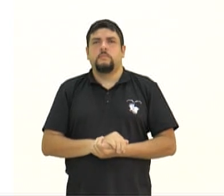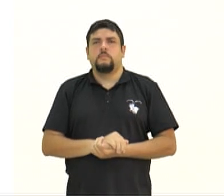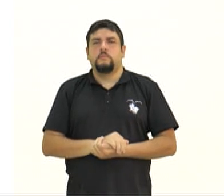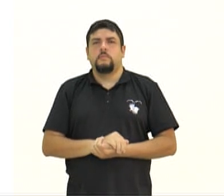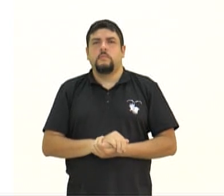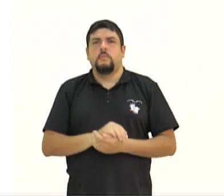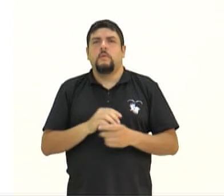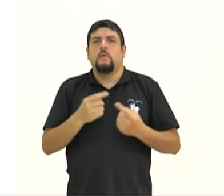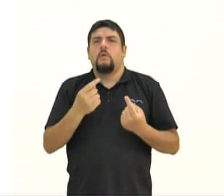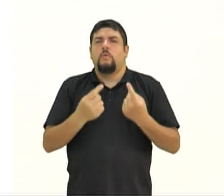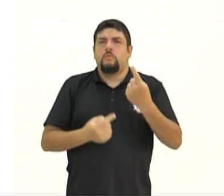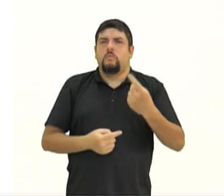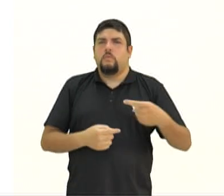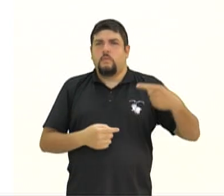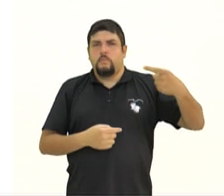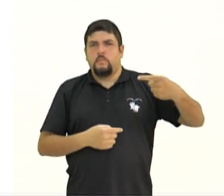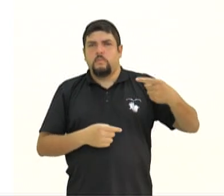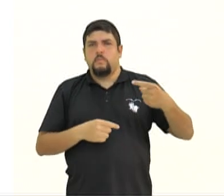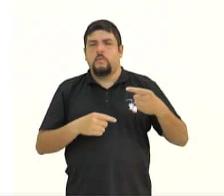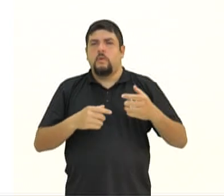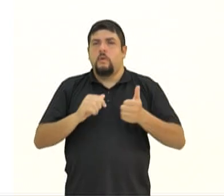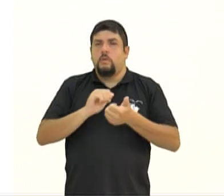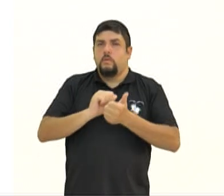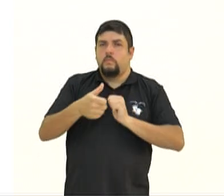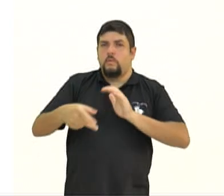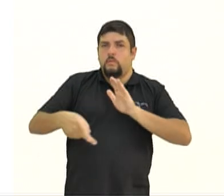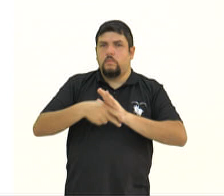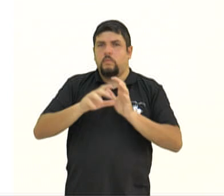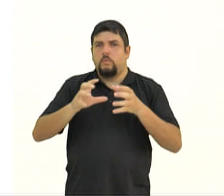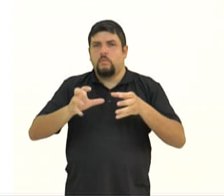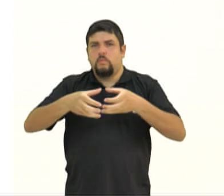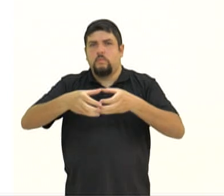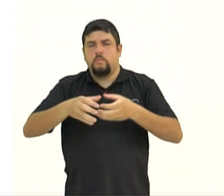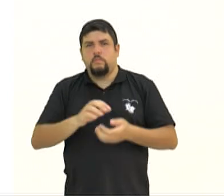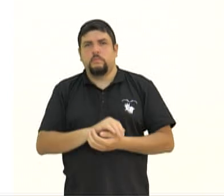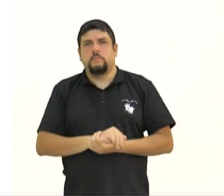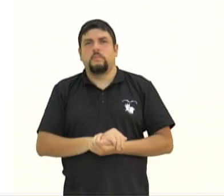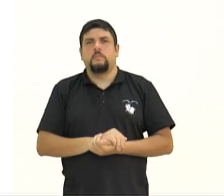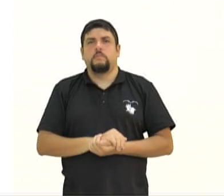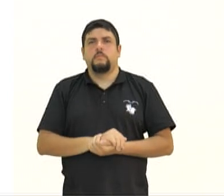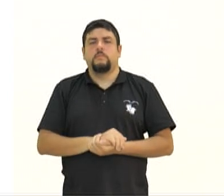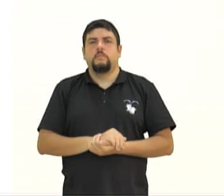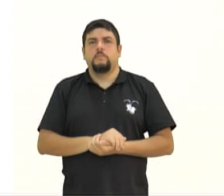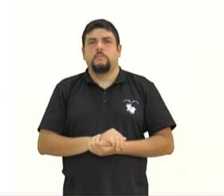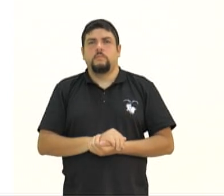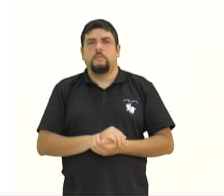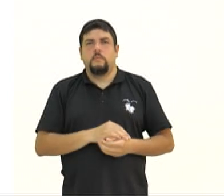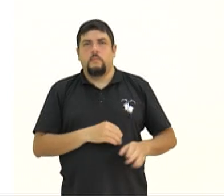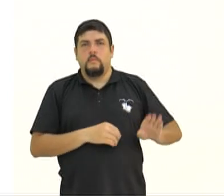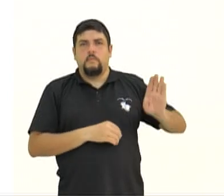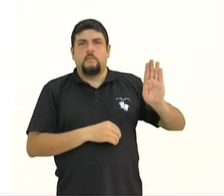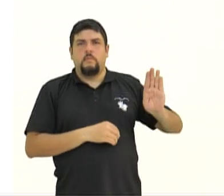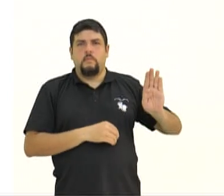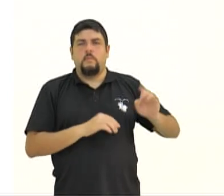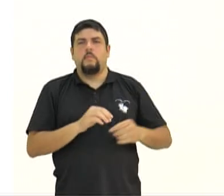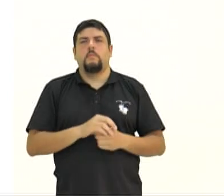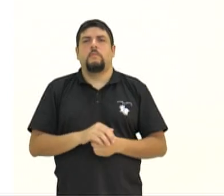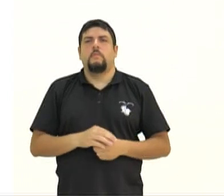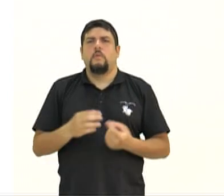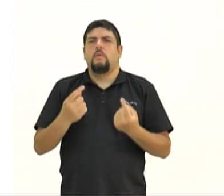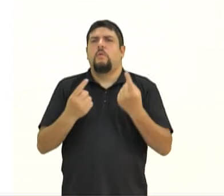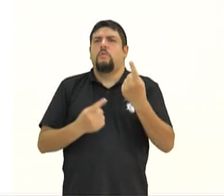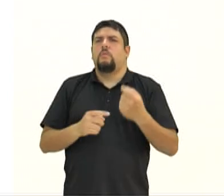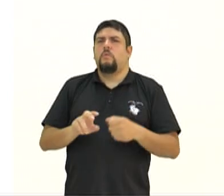é um esporte que é praticado em equipe? Em lá B, deporte de raqueta. Qual desses que vimos